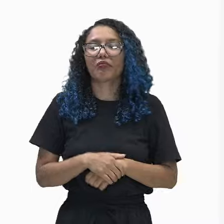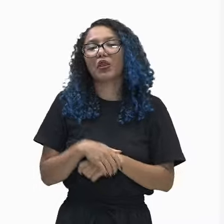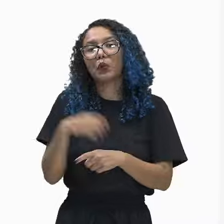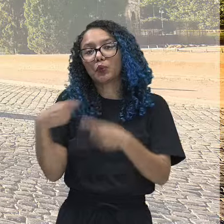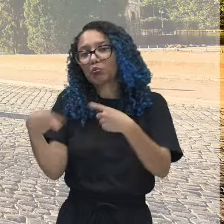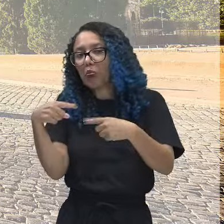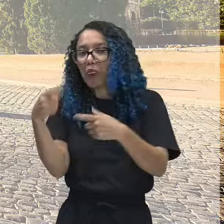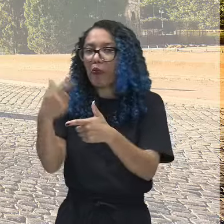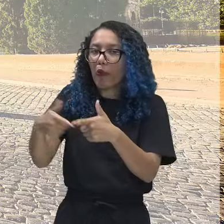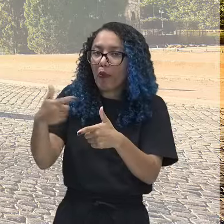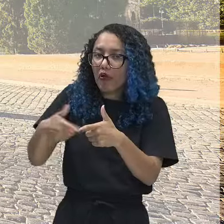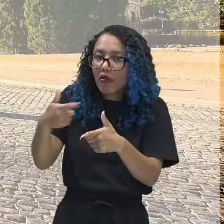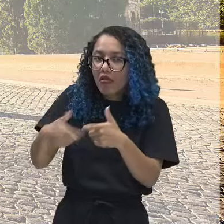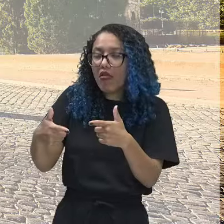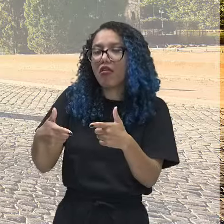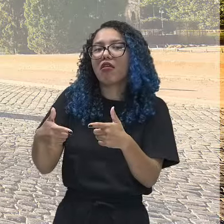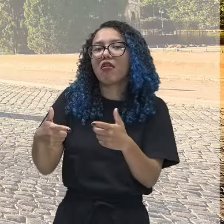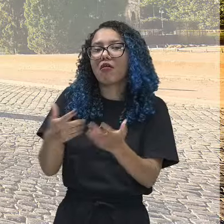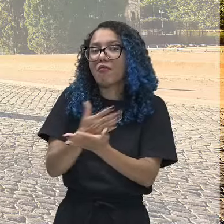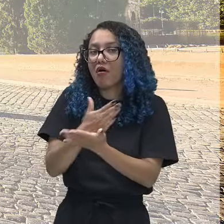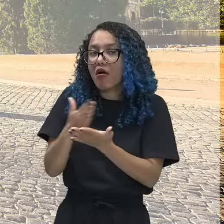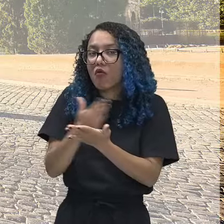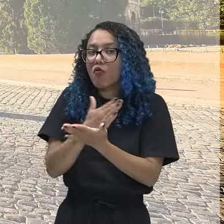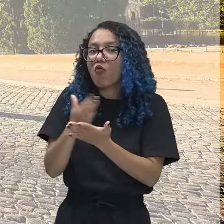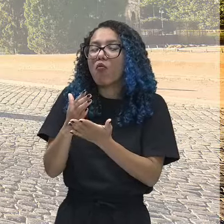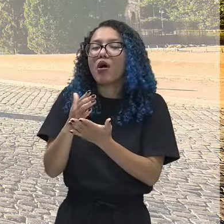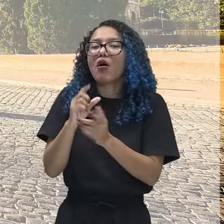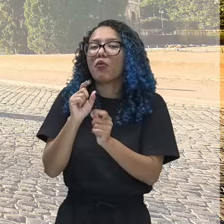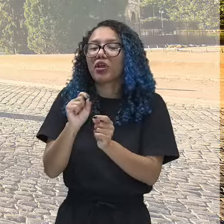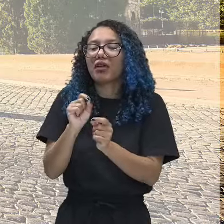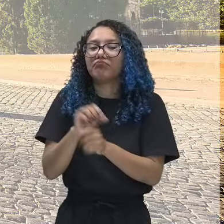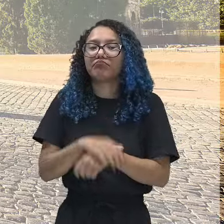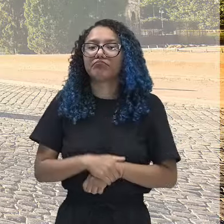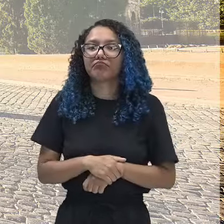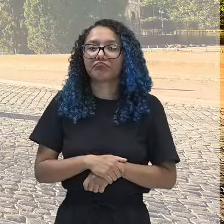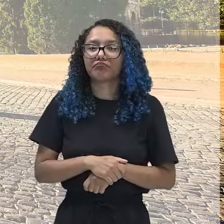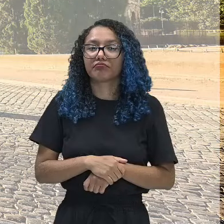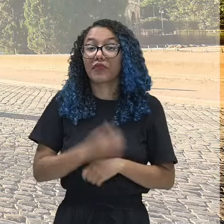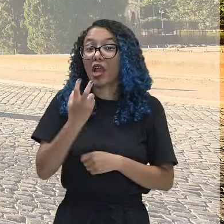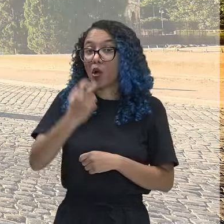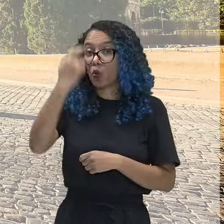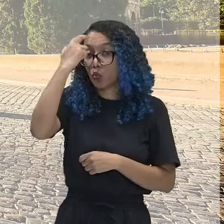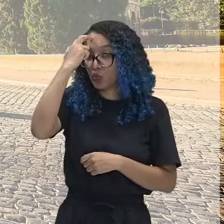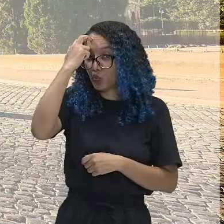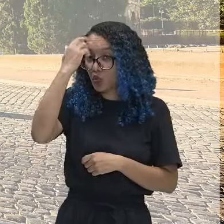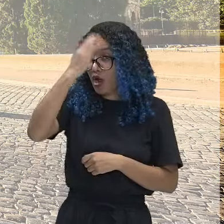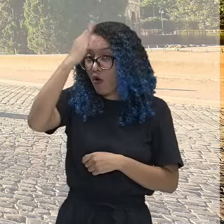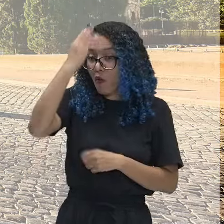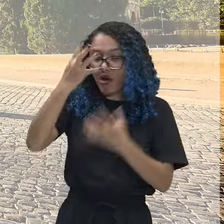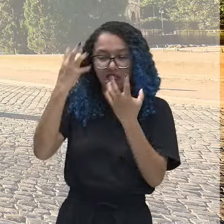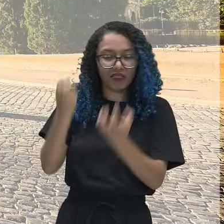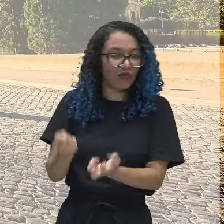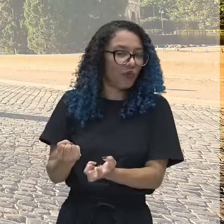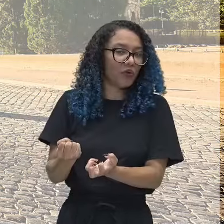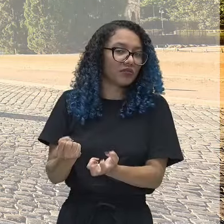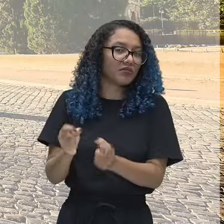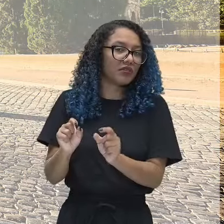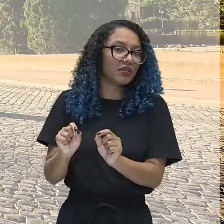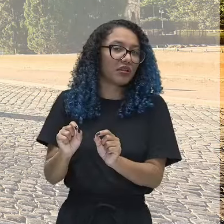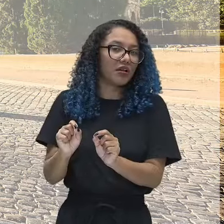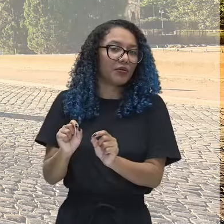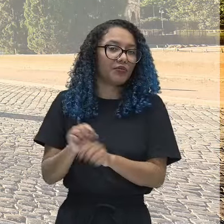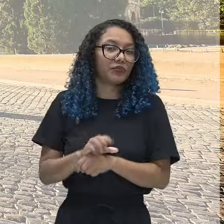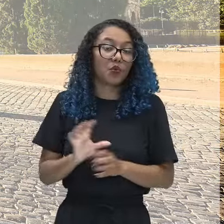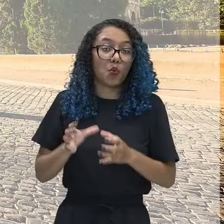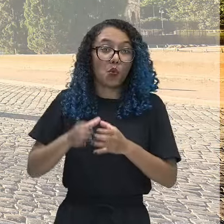discussão, alguma forma de não aceitar a aculturação romana, nesse momento as